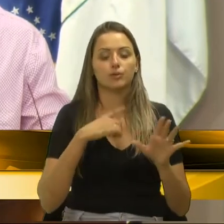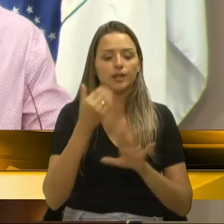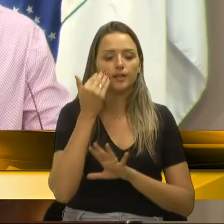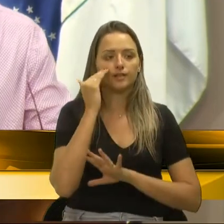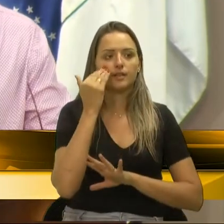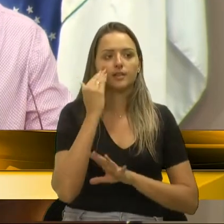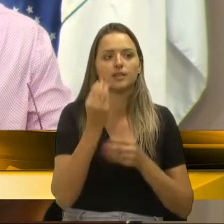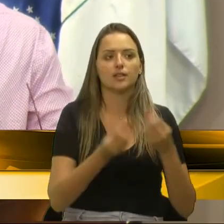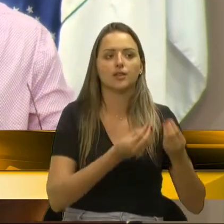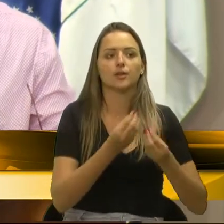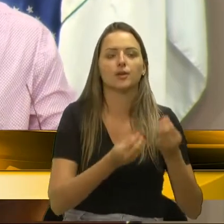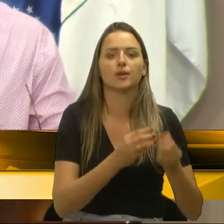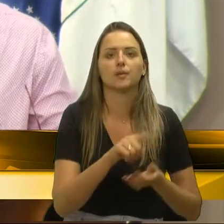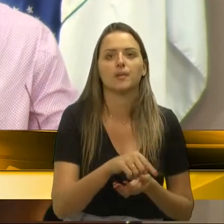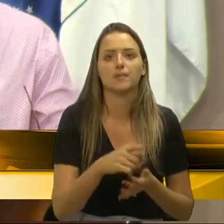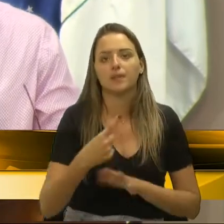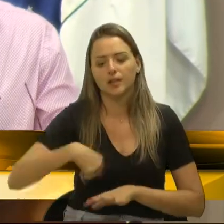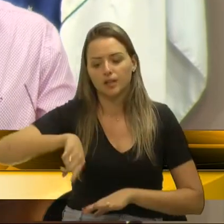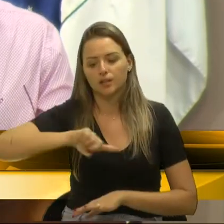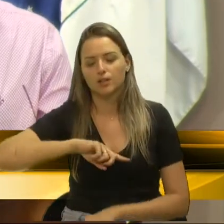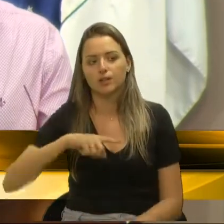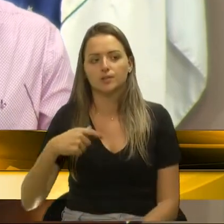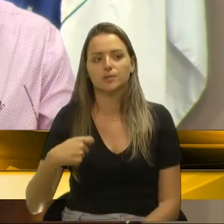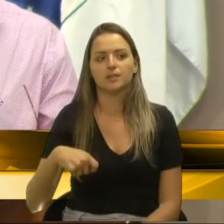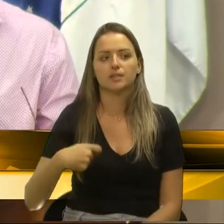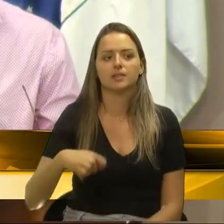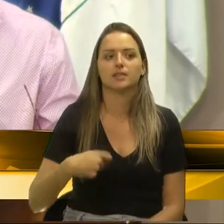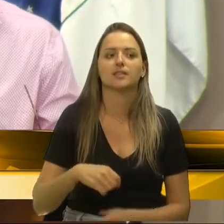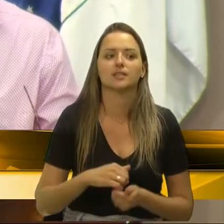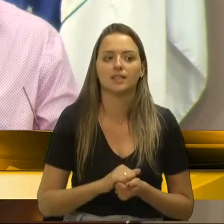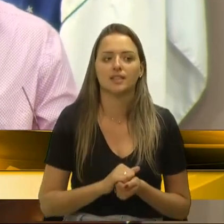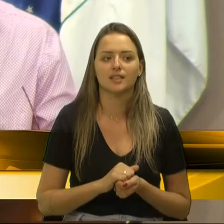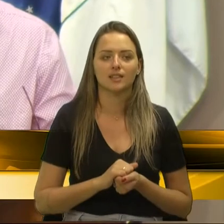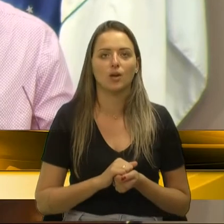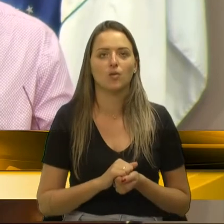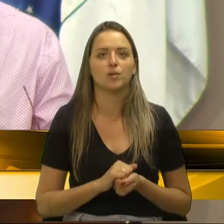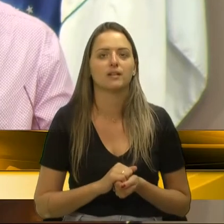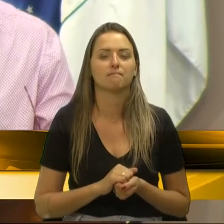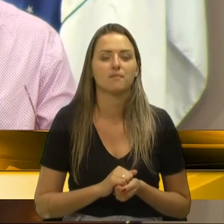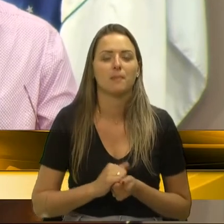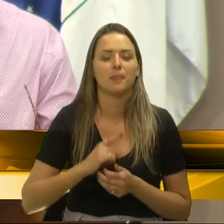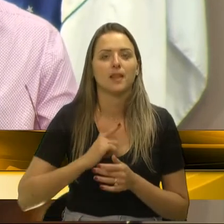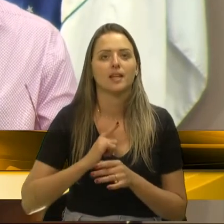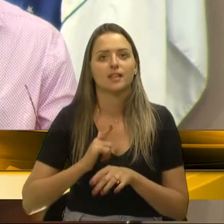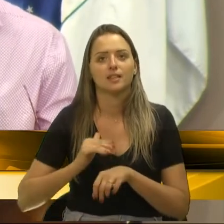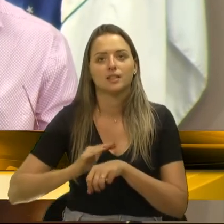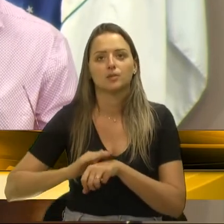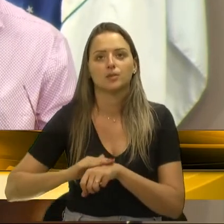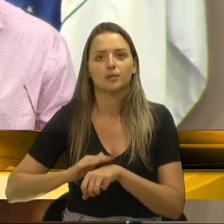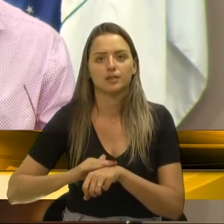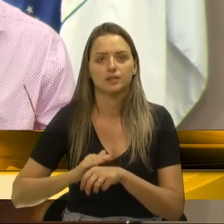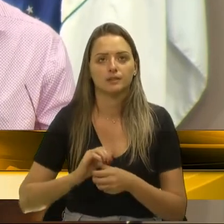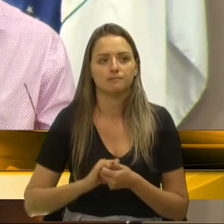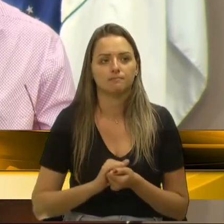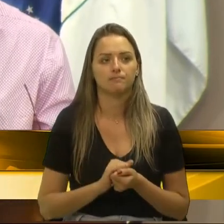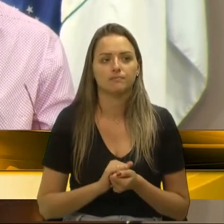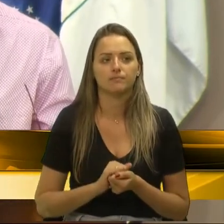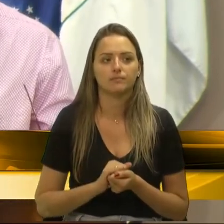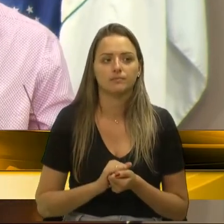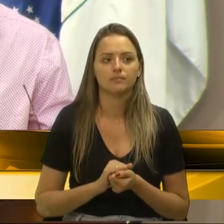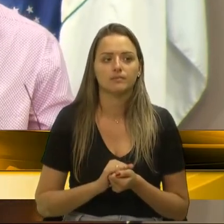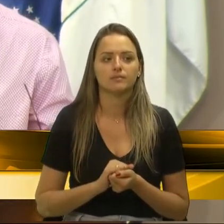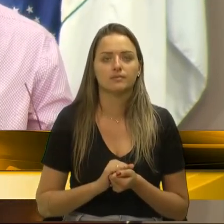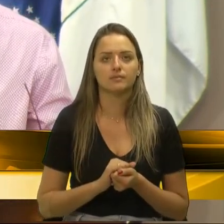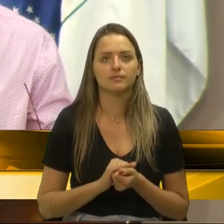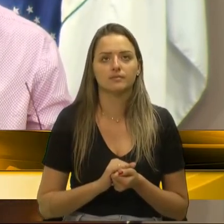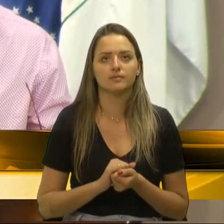que precisamos, ali está escrito canteiros, passa espaços. Então, vamos reforçar mais ainda.